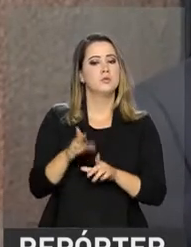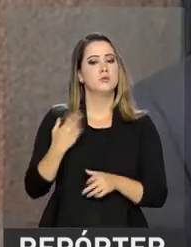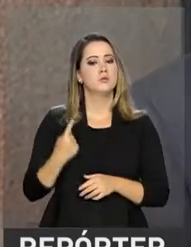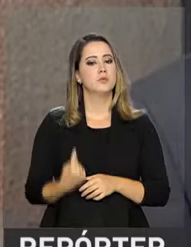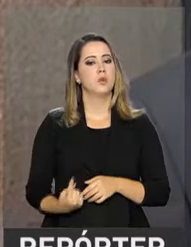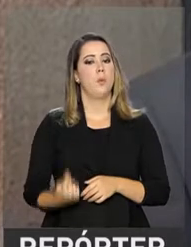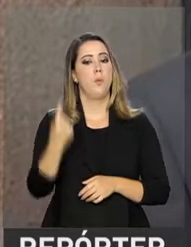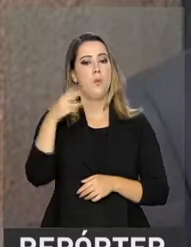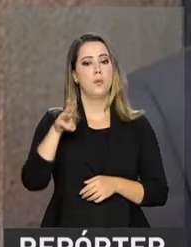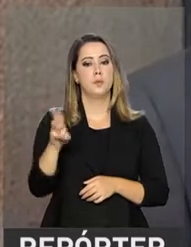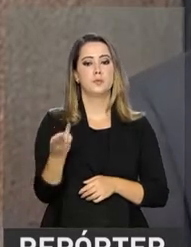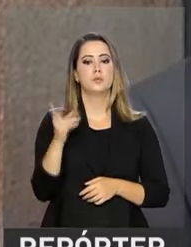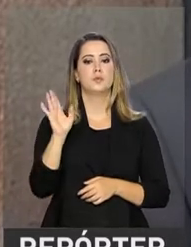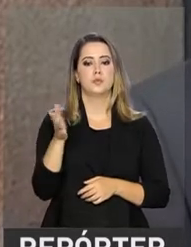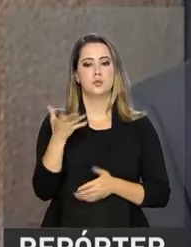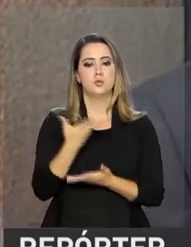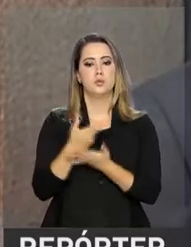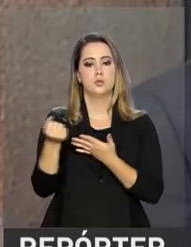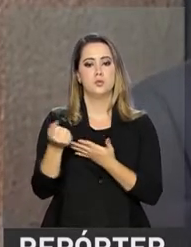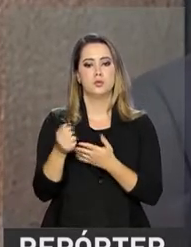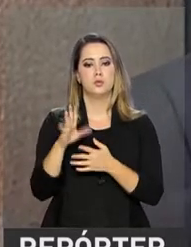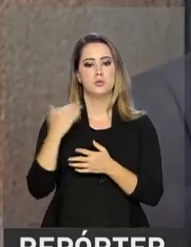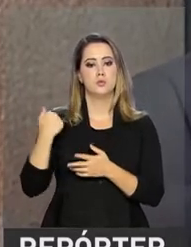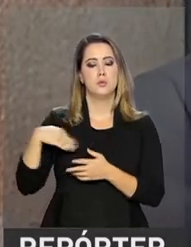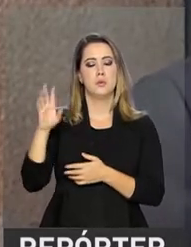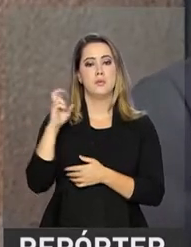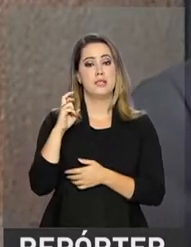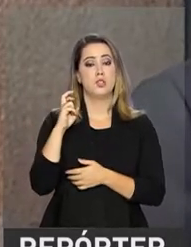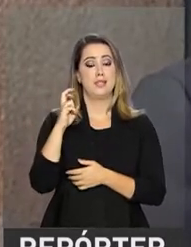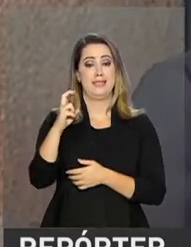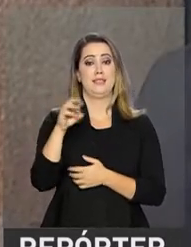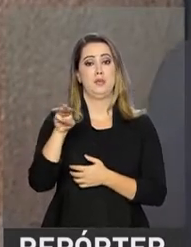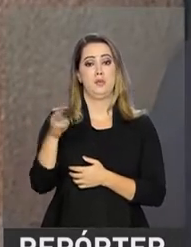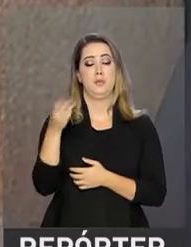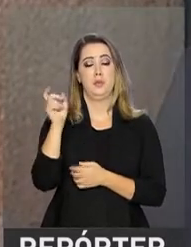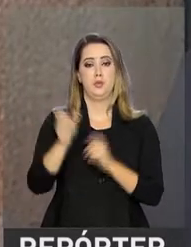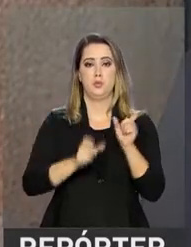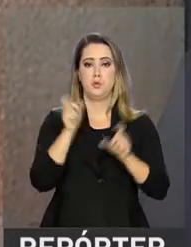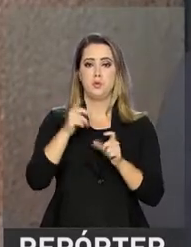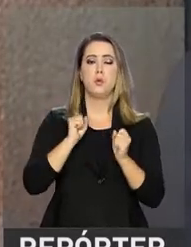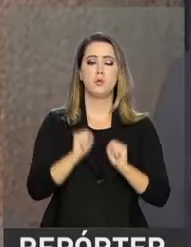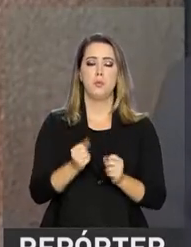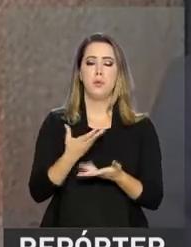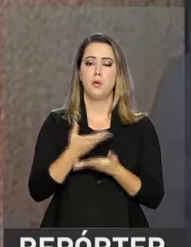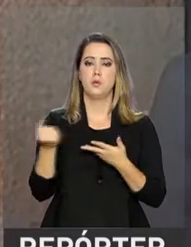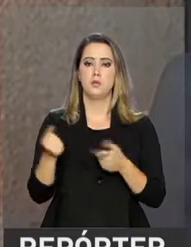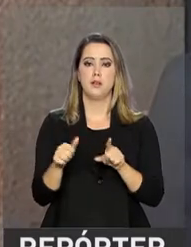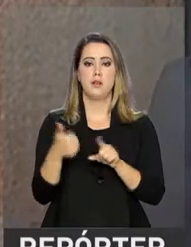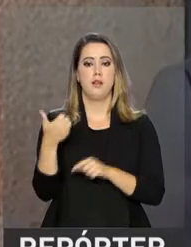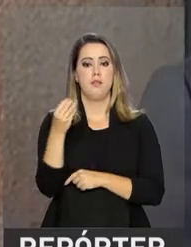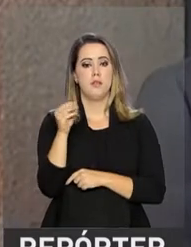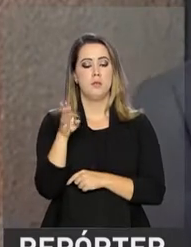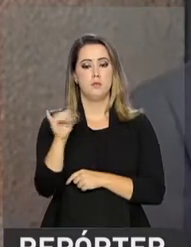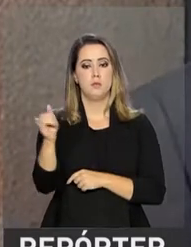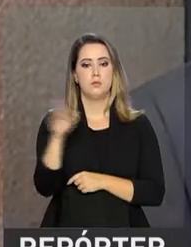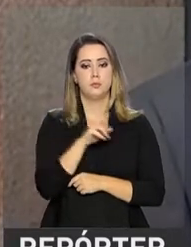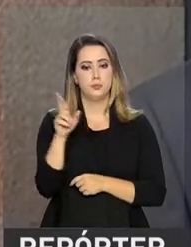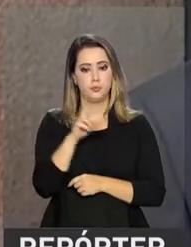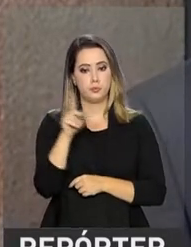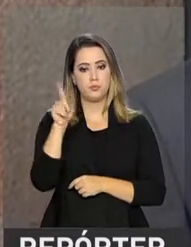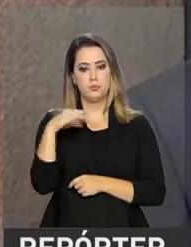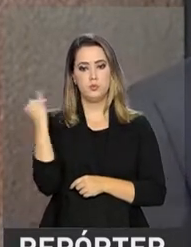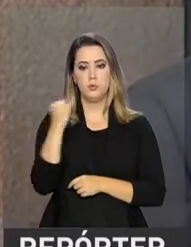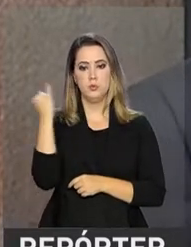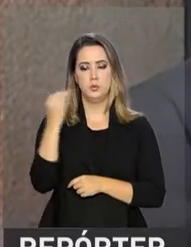quais um milhão já receberam então estamos falando e diz mais de 5 milhões de pessoas que podem sacar ainda 10 milhões de reais é uma importância